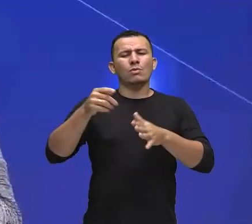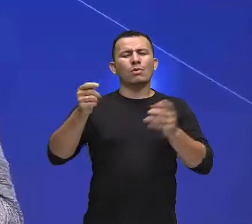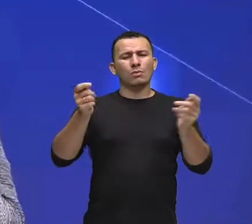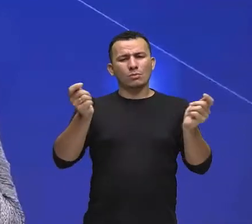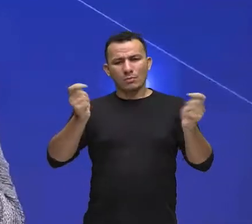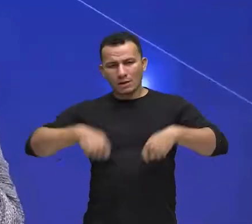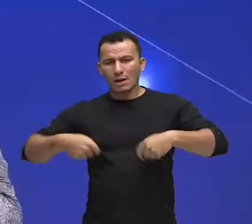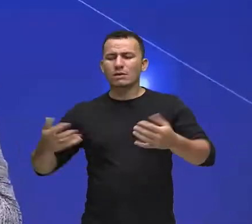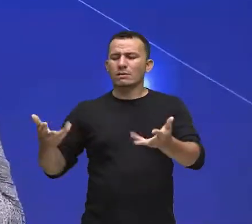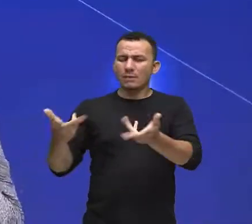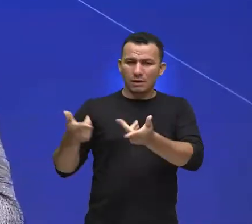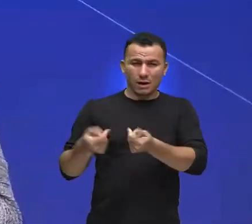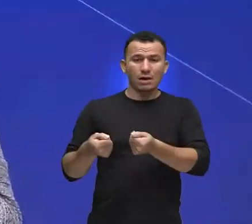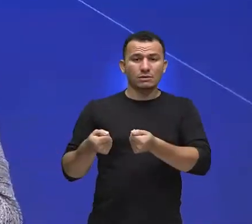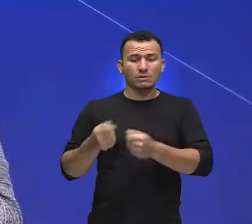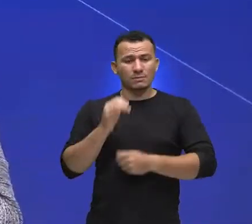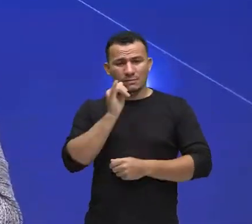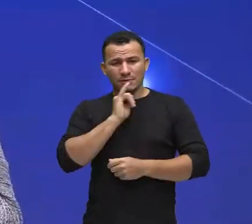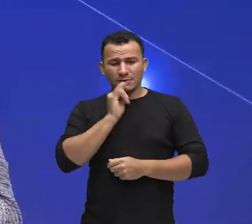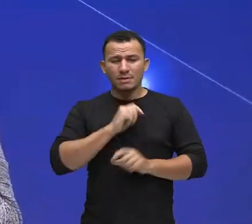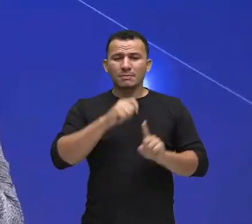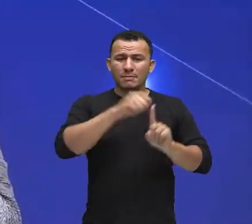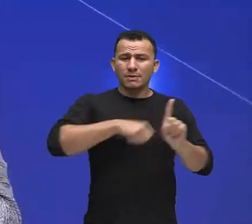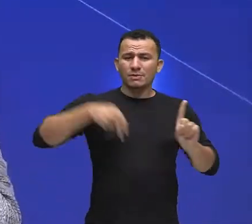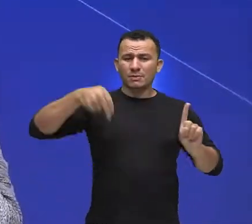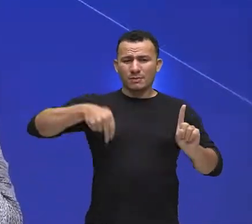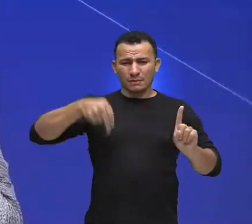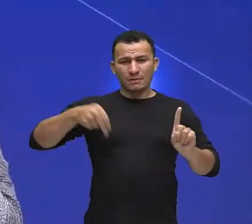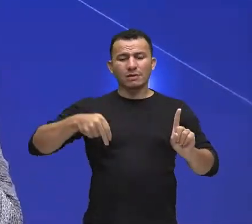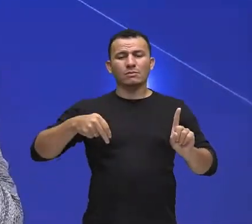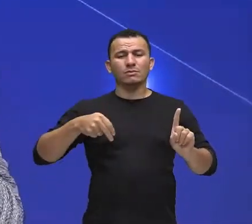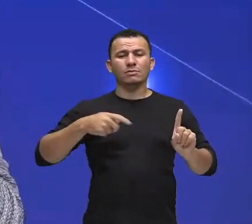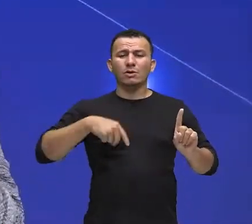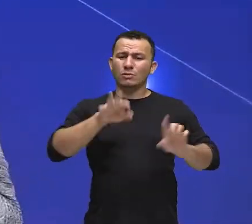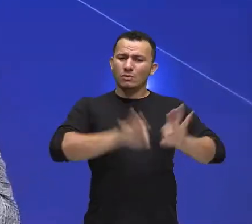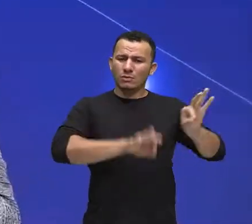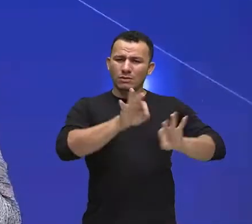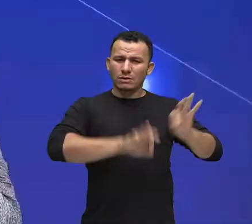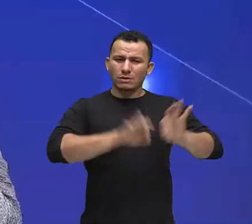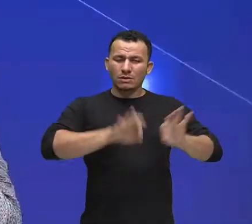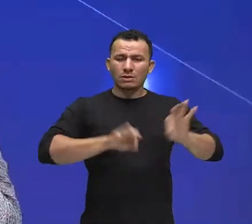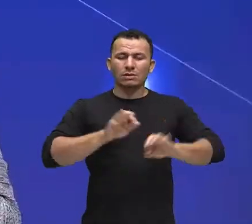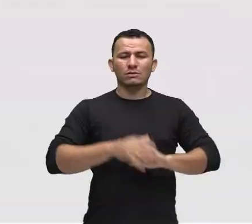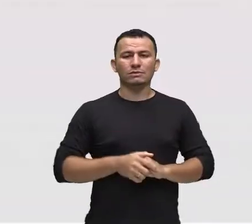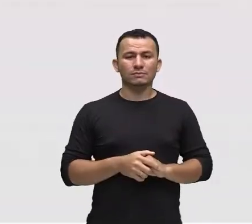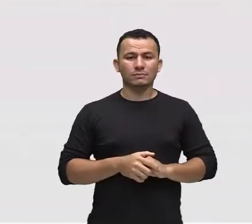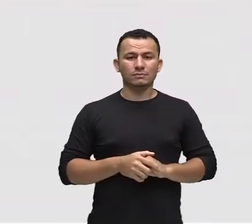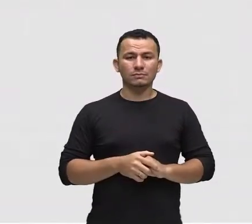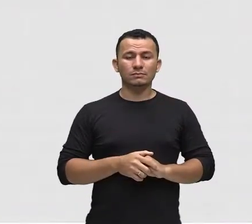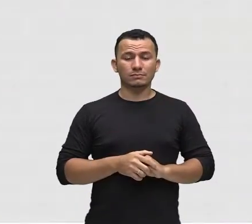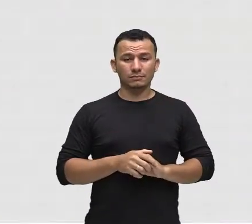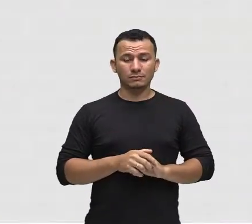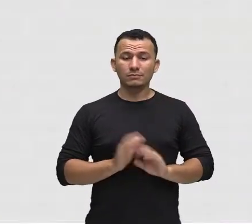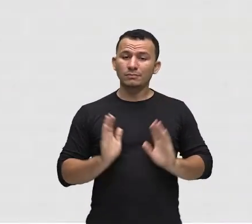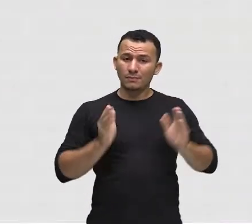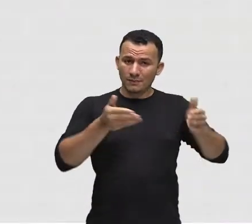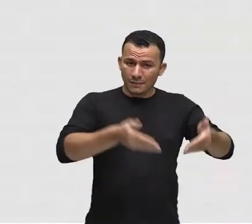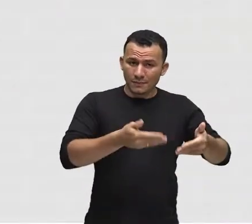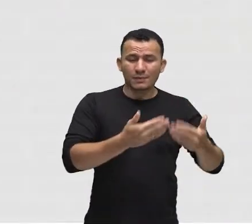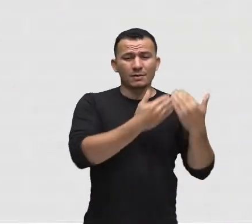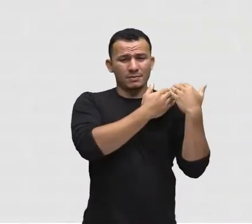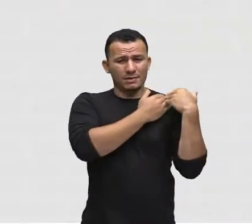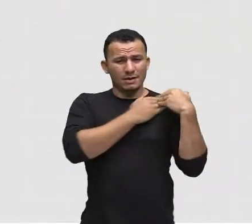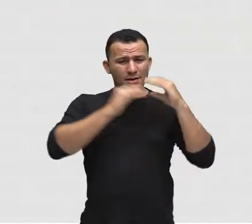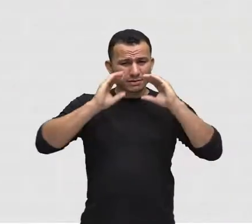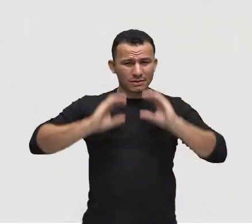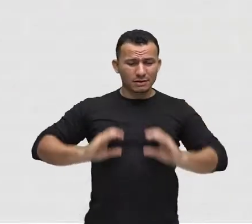vai correlacioná-las, né? Por exemplo, no mês de novembro nós estamos trabalhando competências socioemocionais voltadas para responsabilidade e